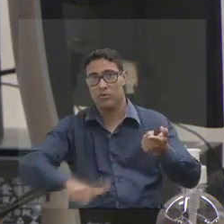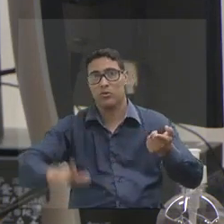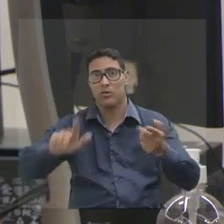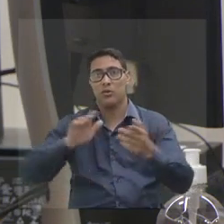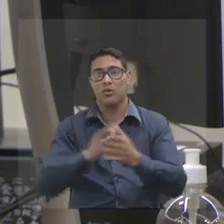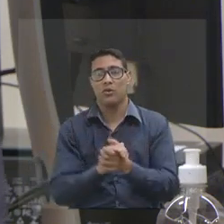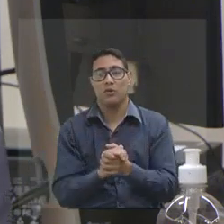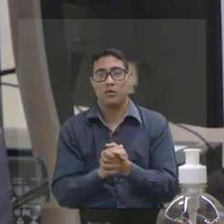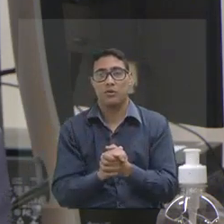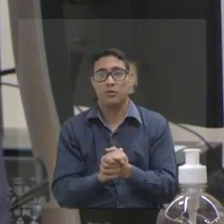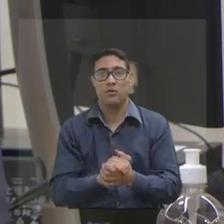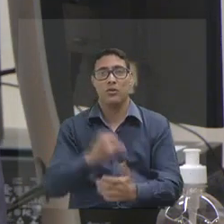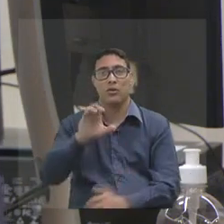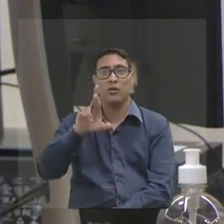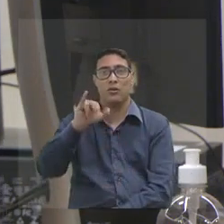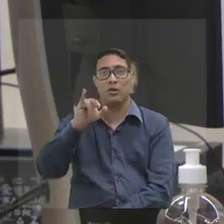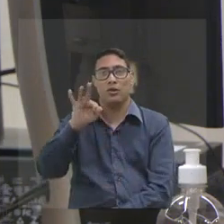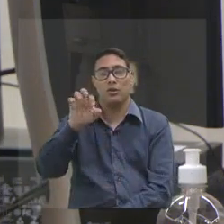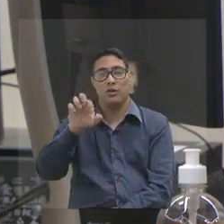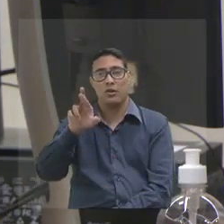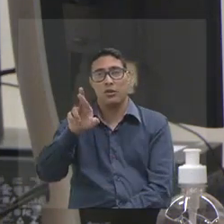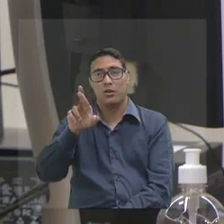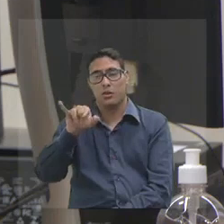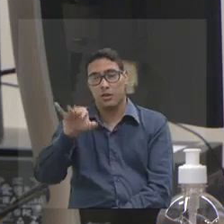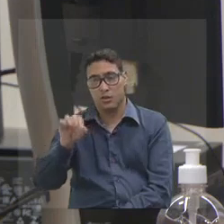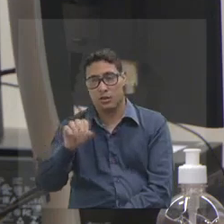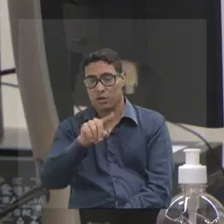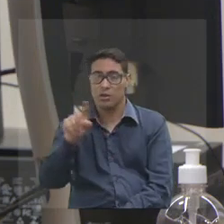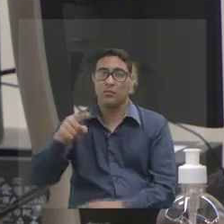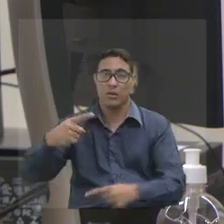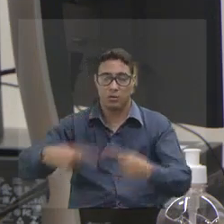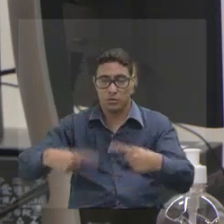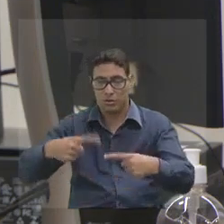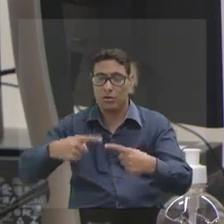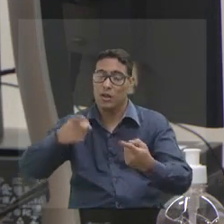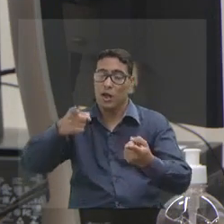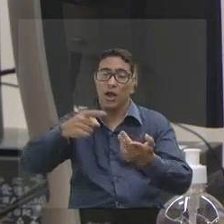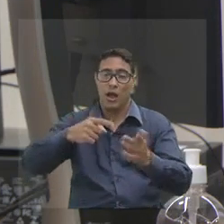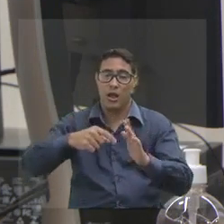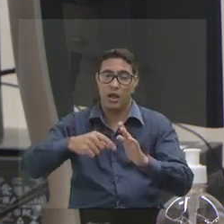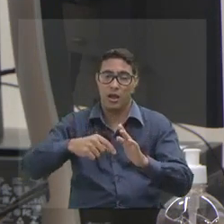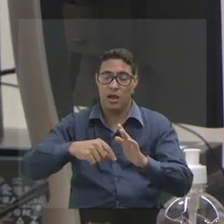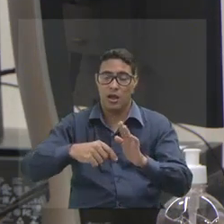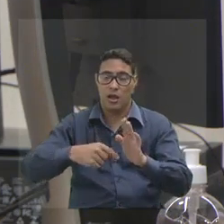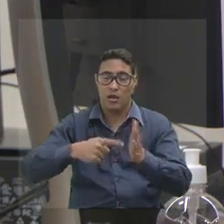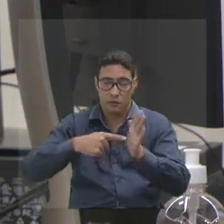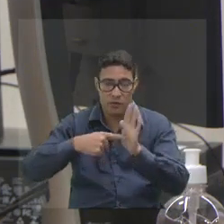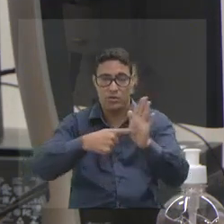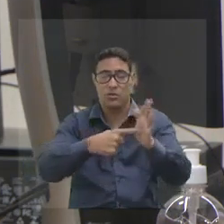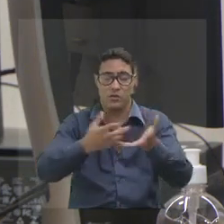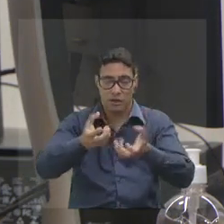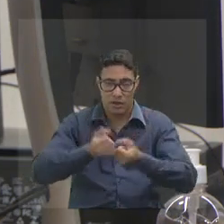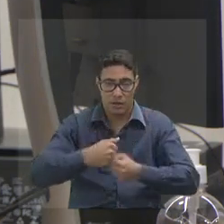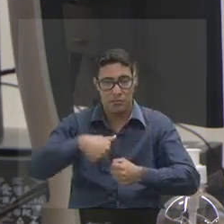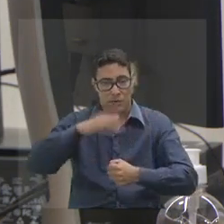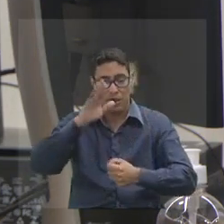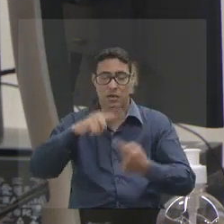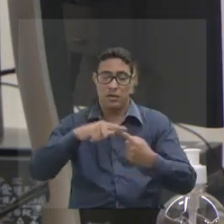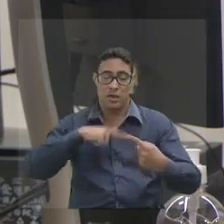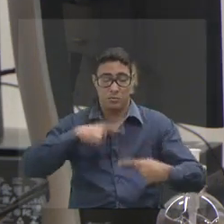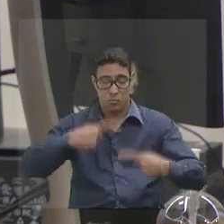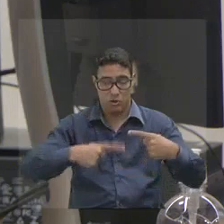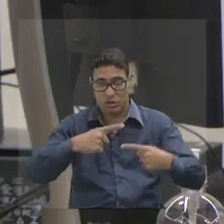o critério determina que tem mas quem tem mais política afirmativa recebe mais mas como é que você tem política afirmativa